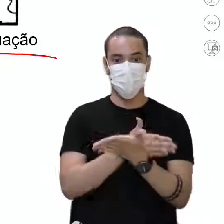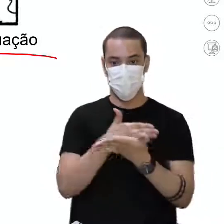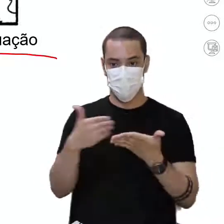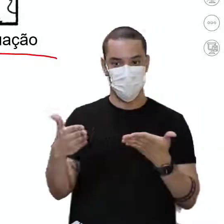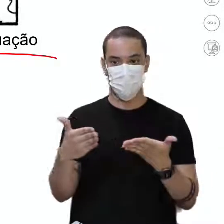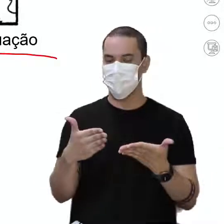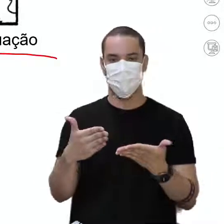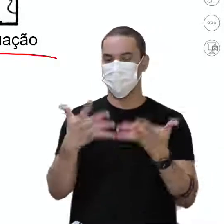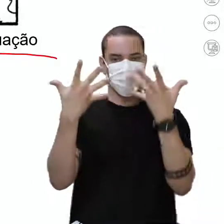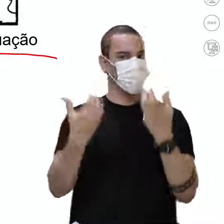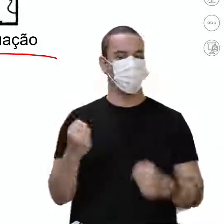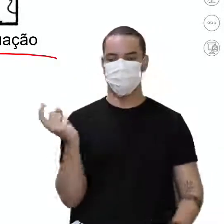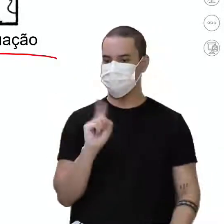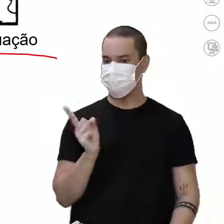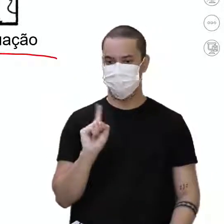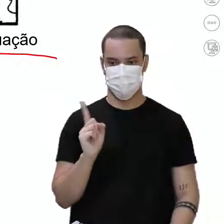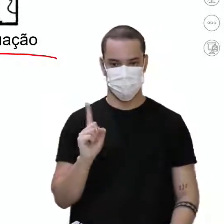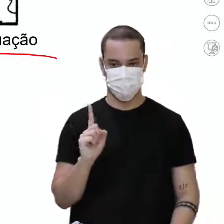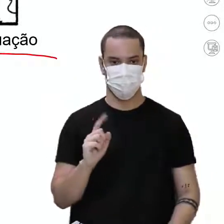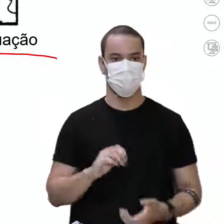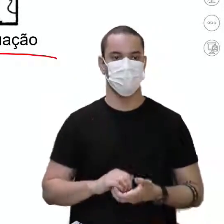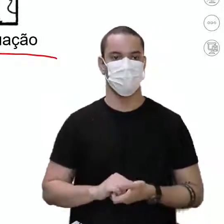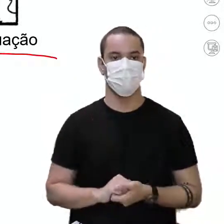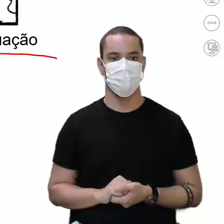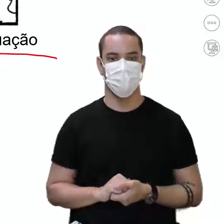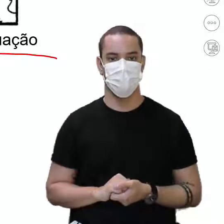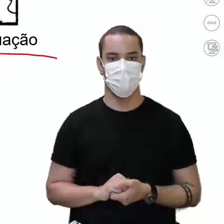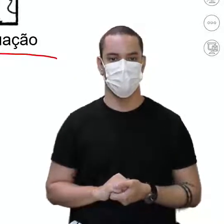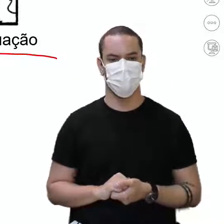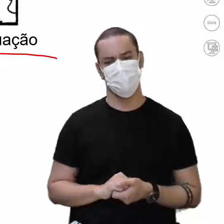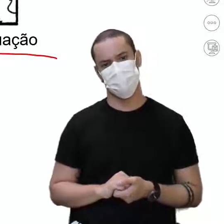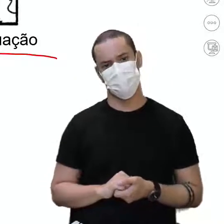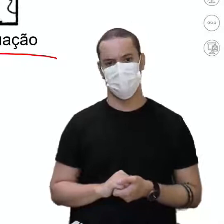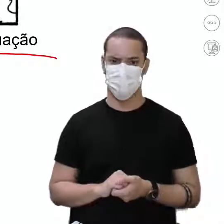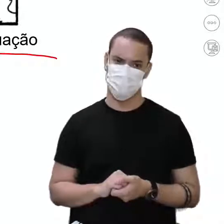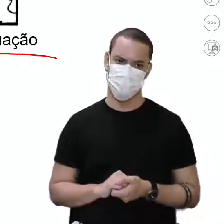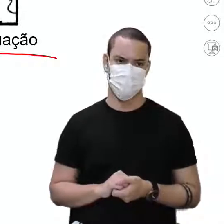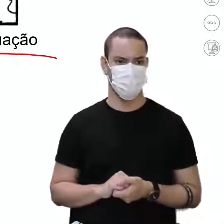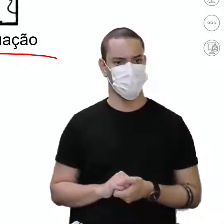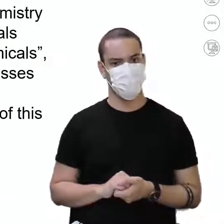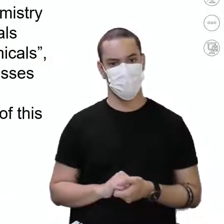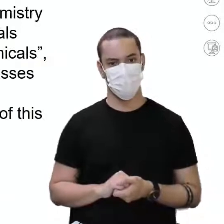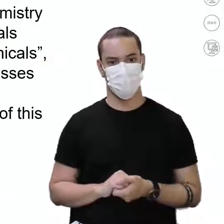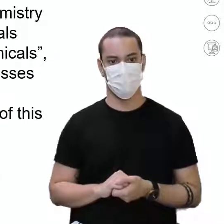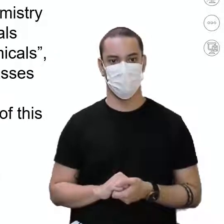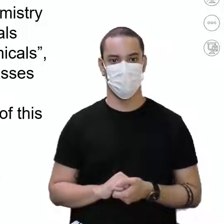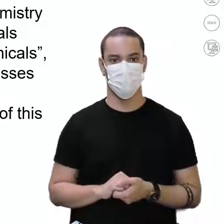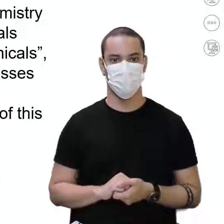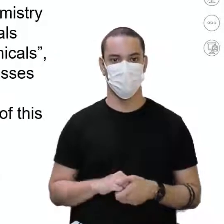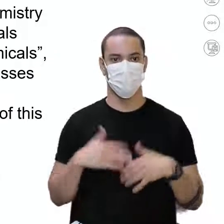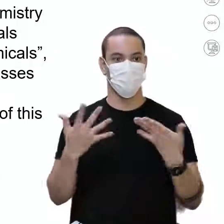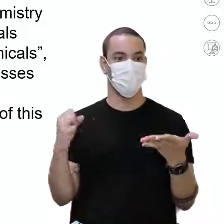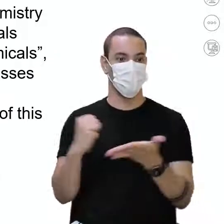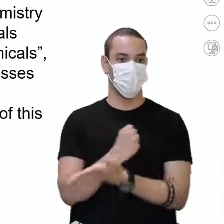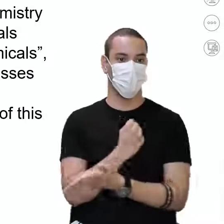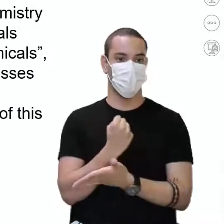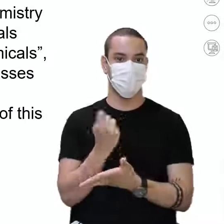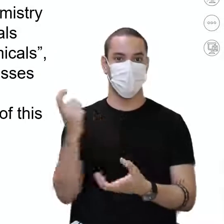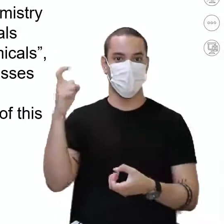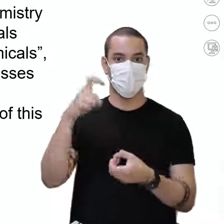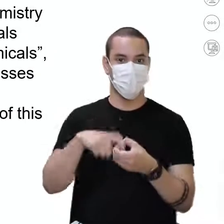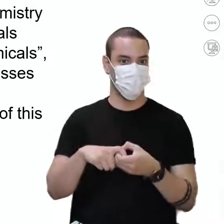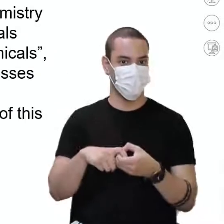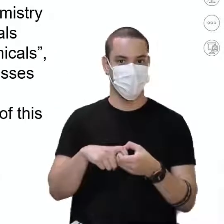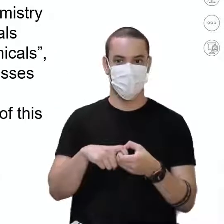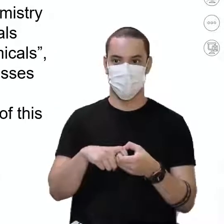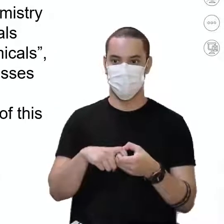do urso foi recusada? Não parece ser a letra E? Opa! Eu